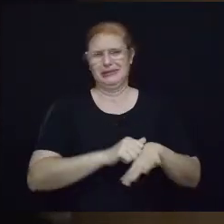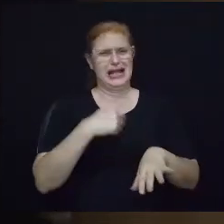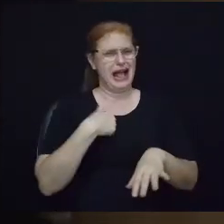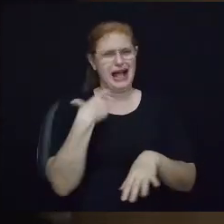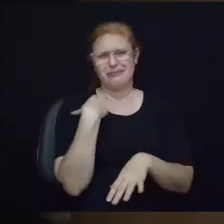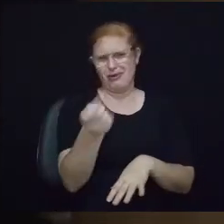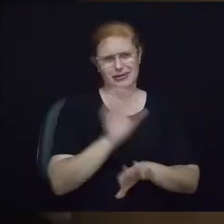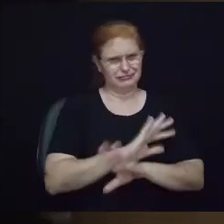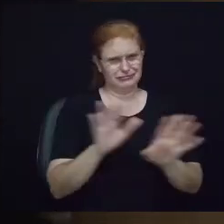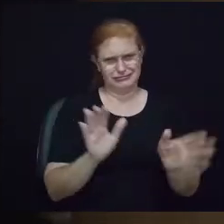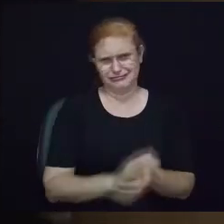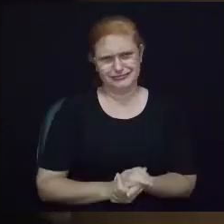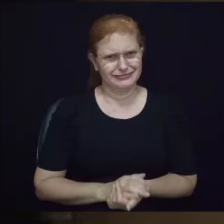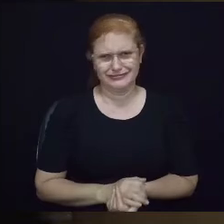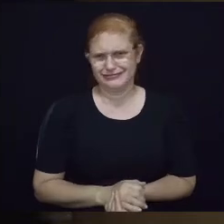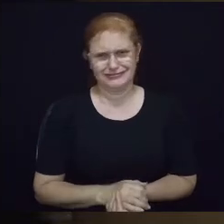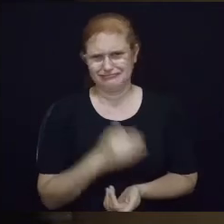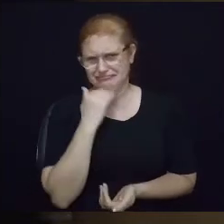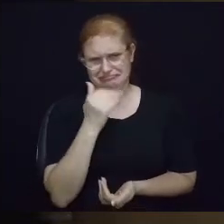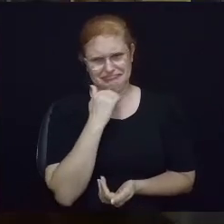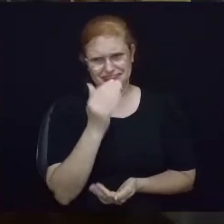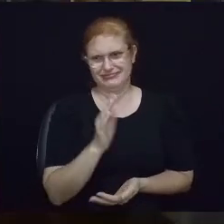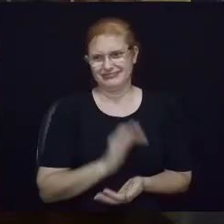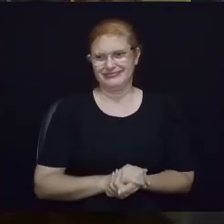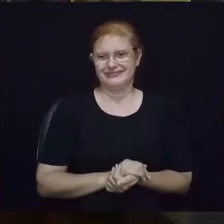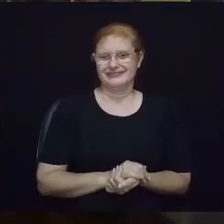embora. Foi.